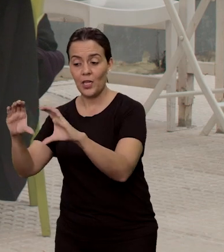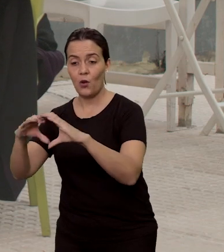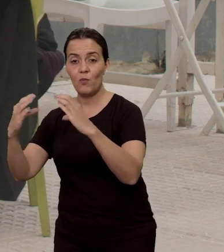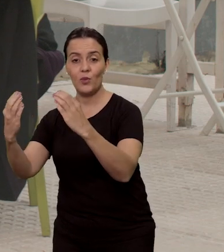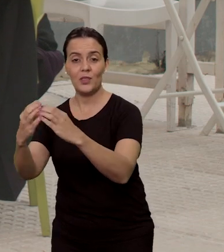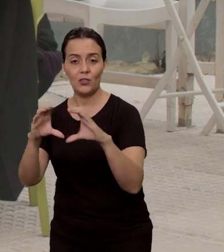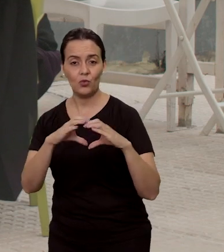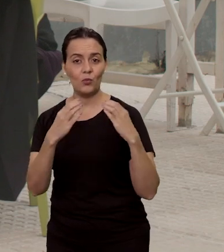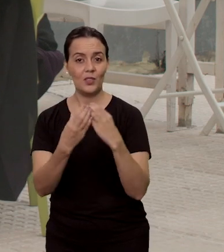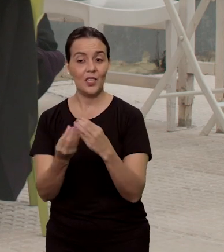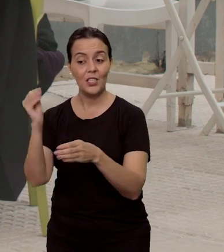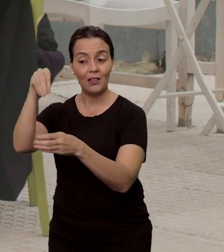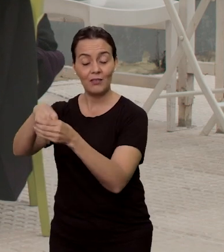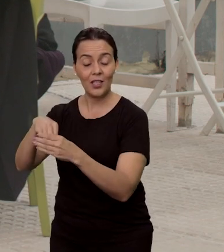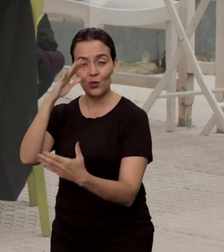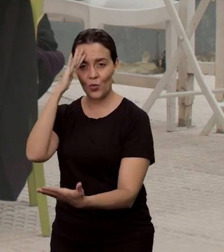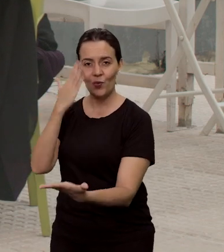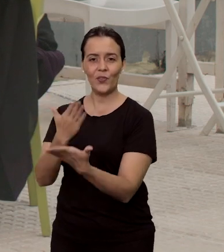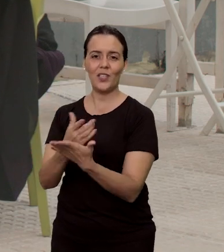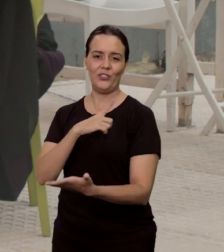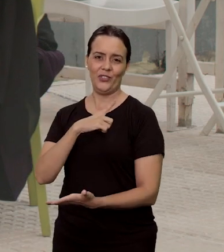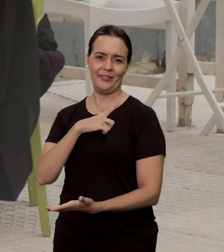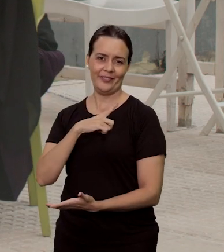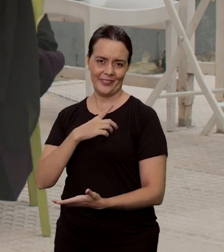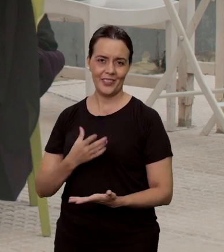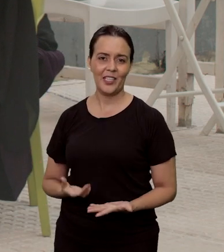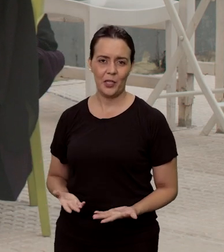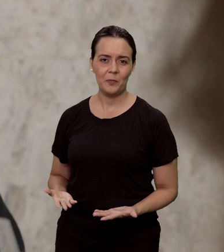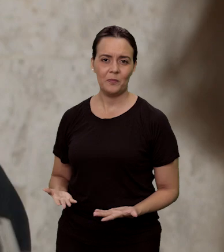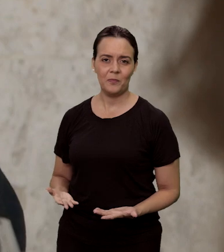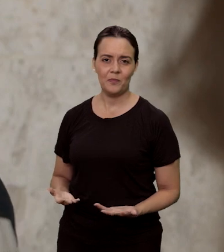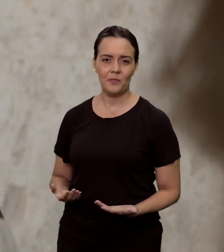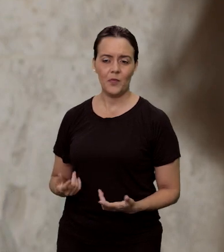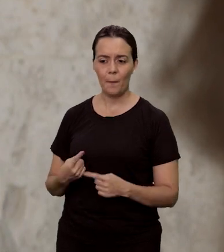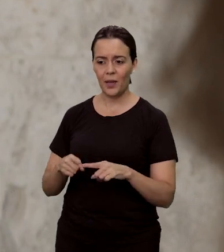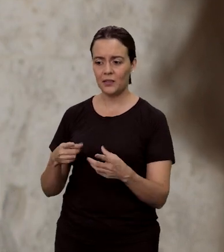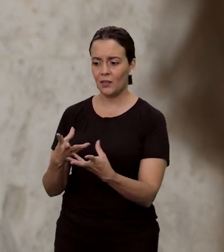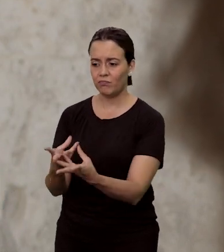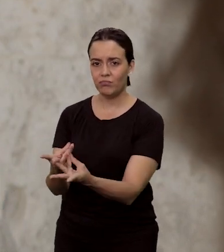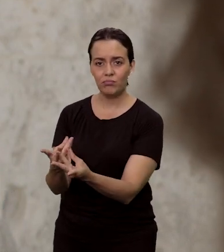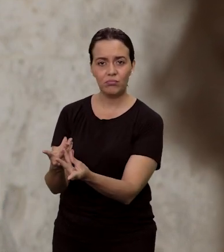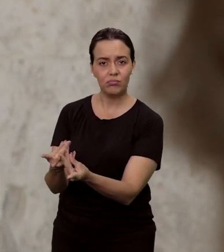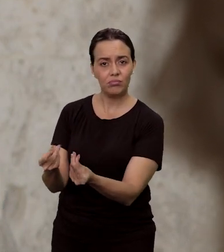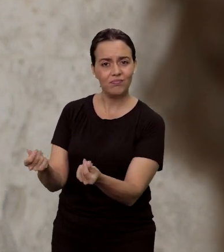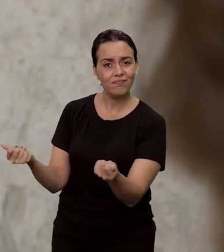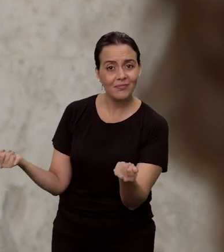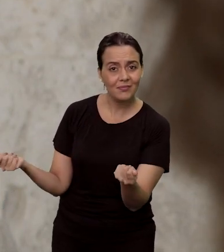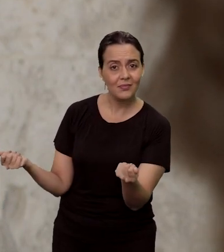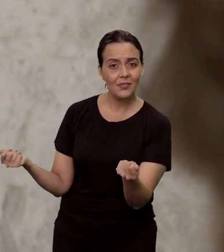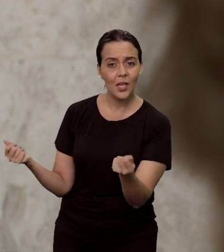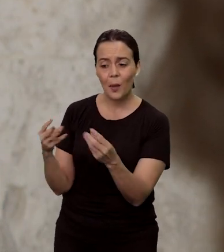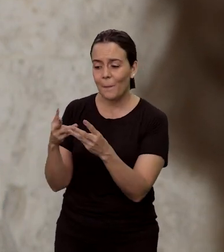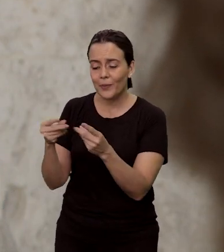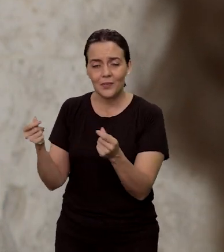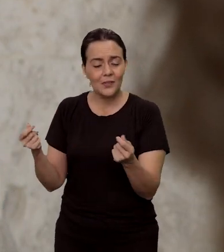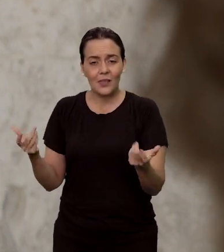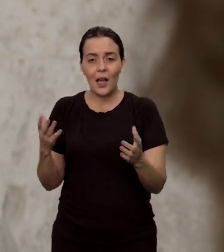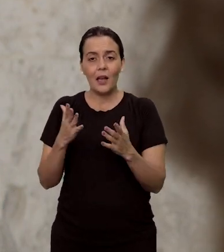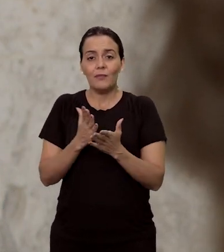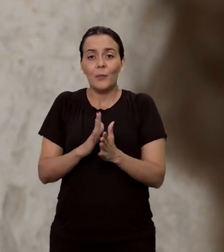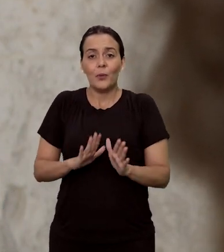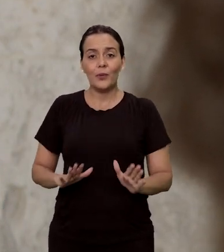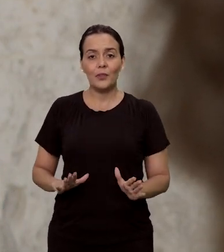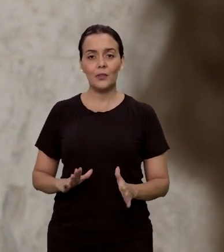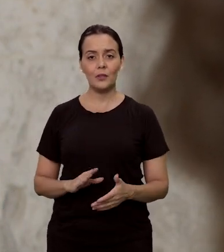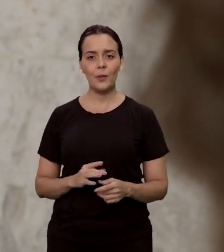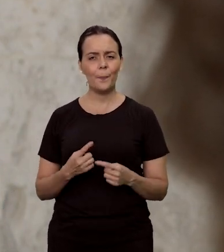se identificam os recursos existentes. Isso se perdeu. Eu acho que voltando um pouquinho para a questão dessa